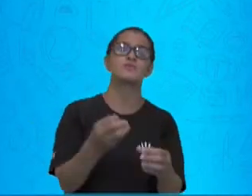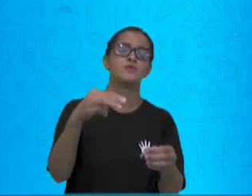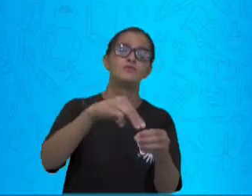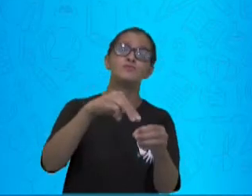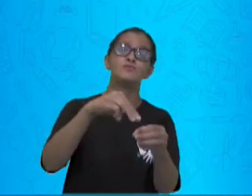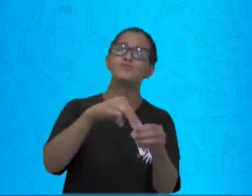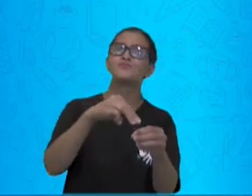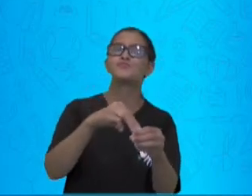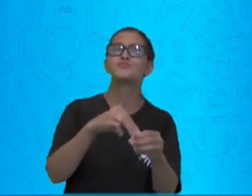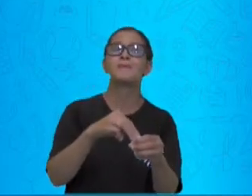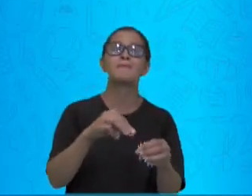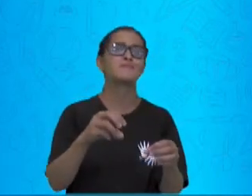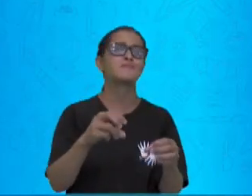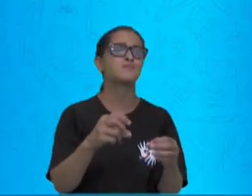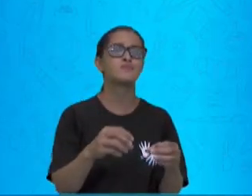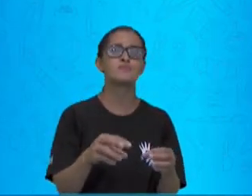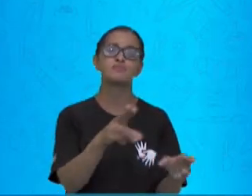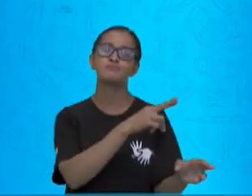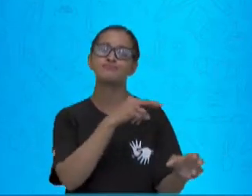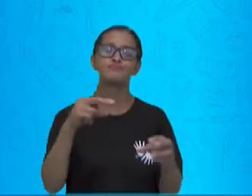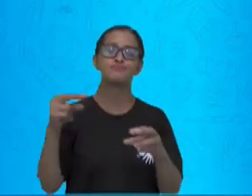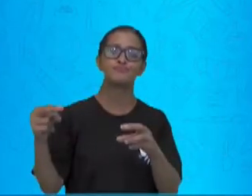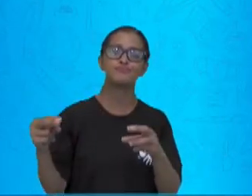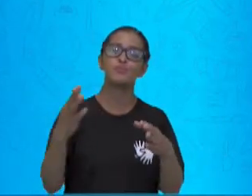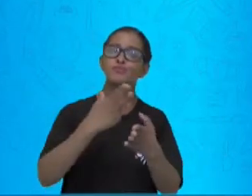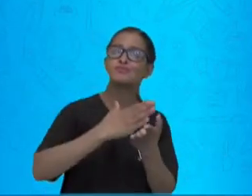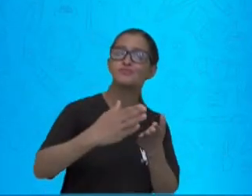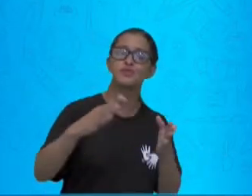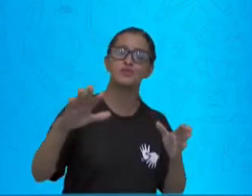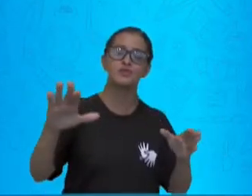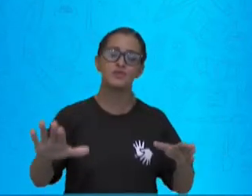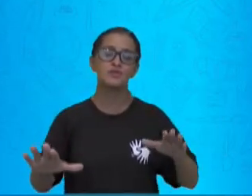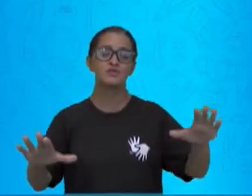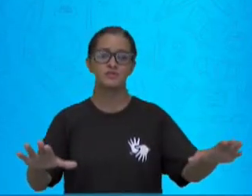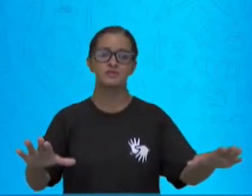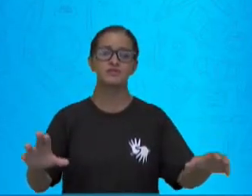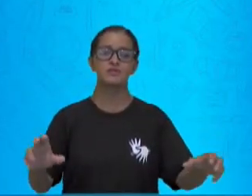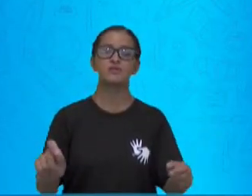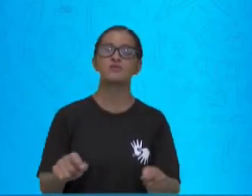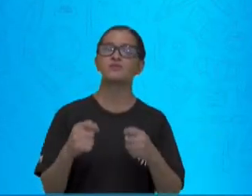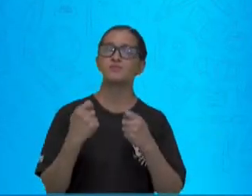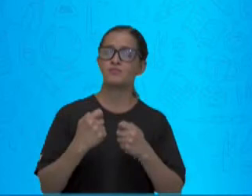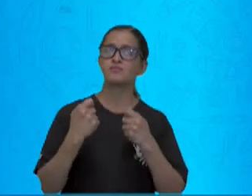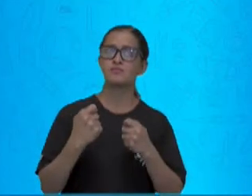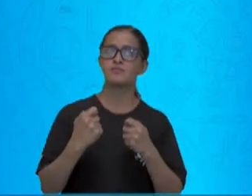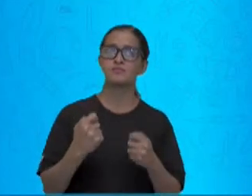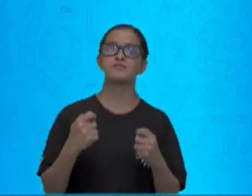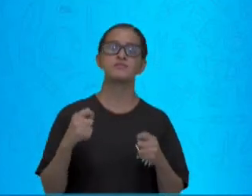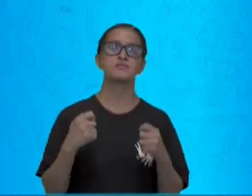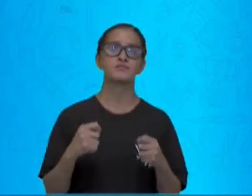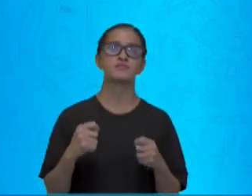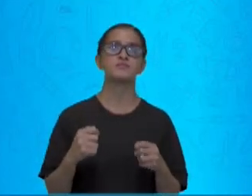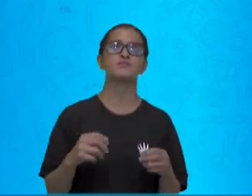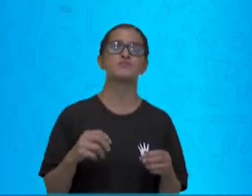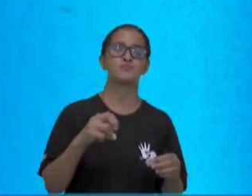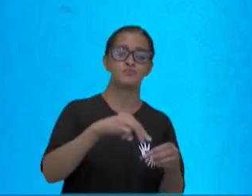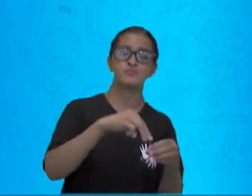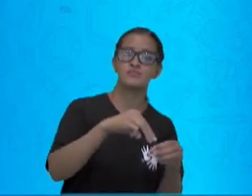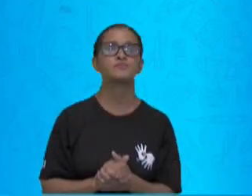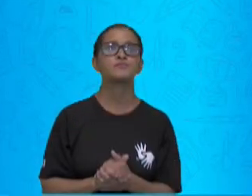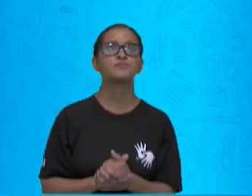fique sobrecarregado. Por isso há essa divisão, caso a necessidade, né, daquele município fazer o seu